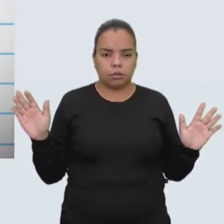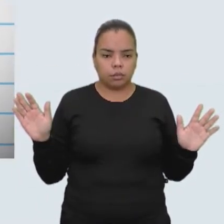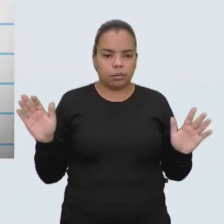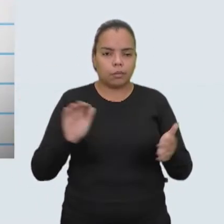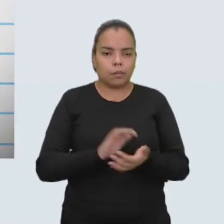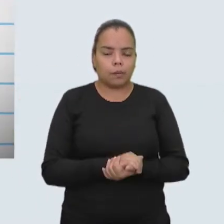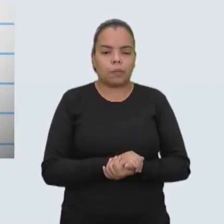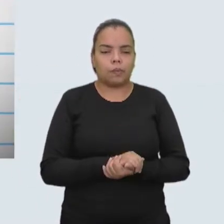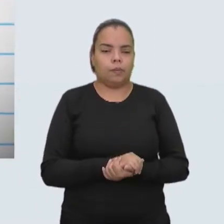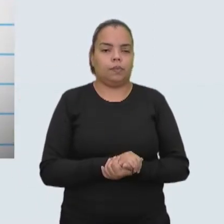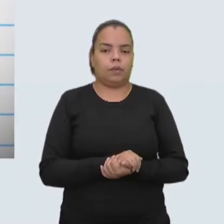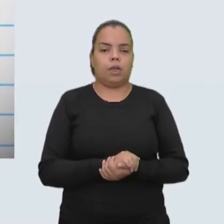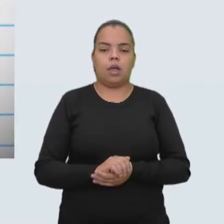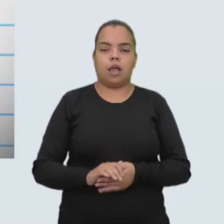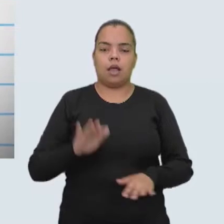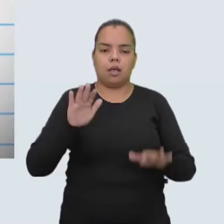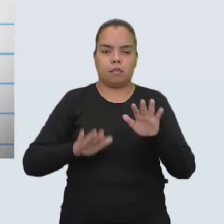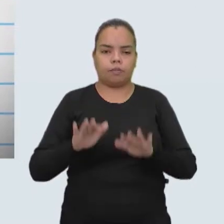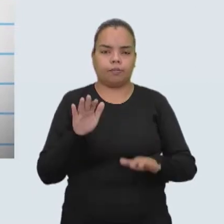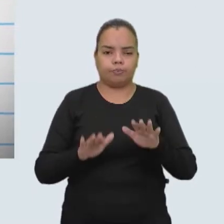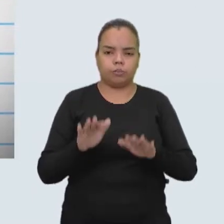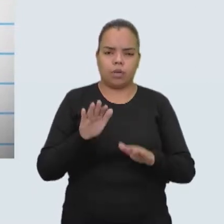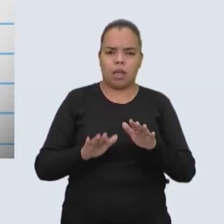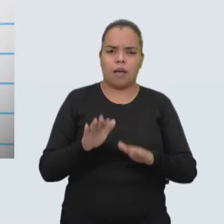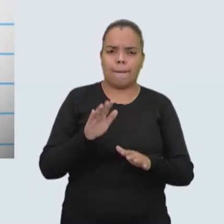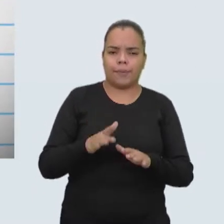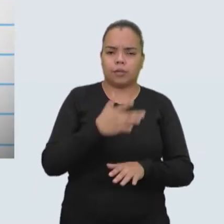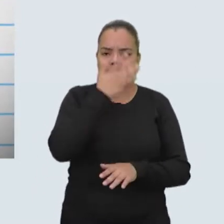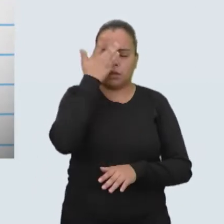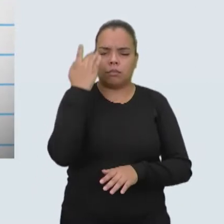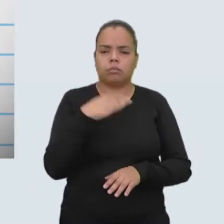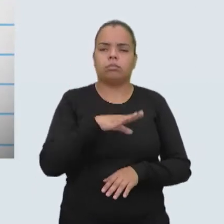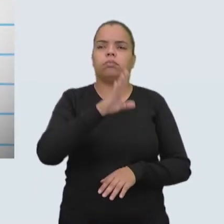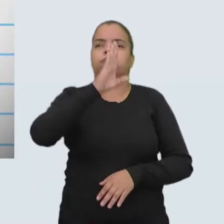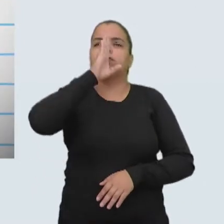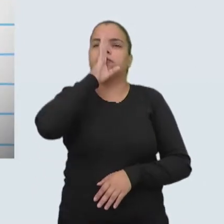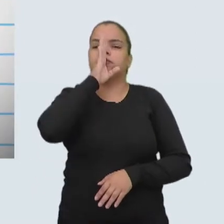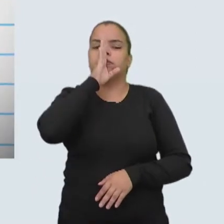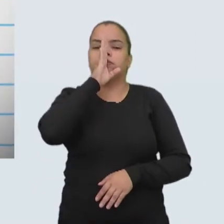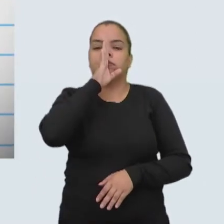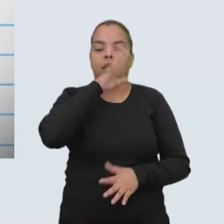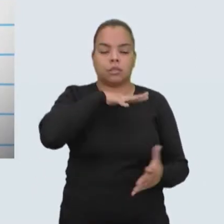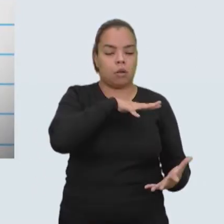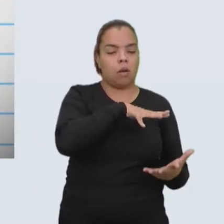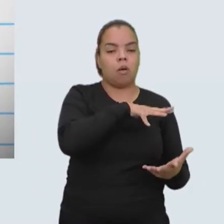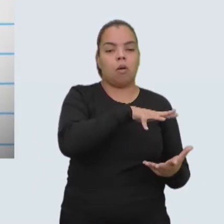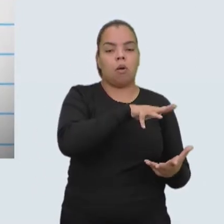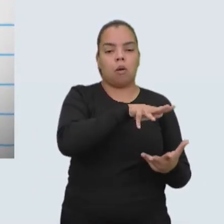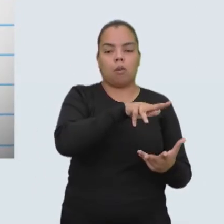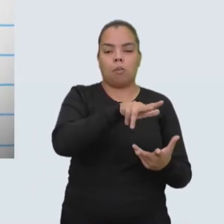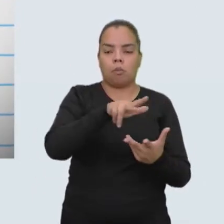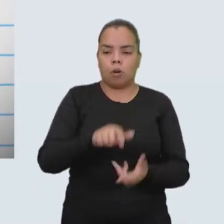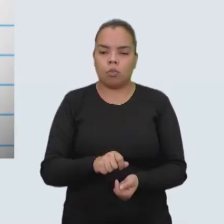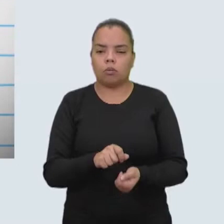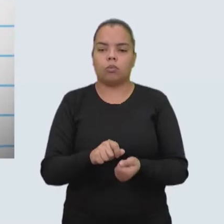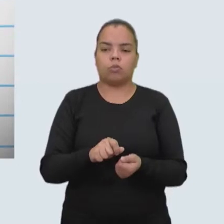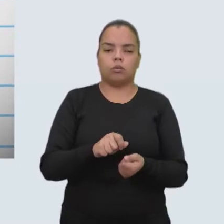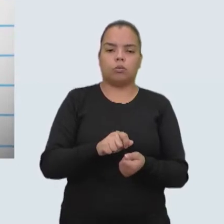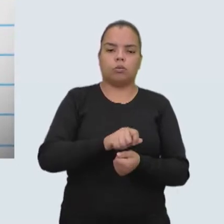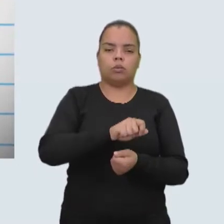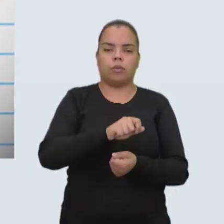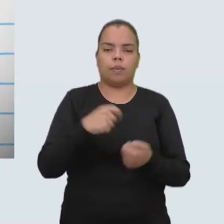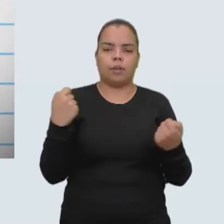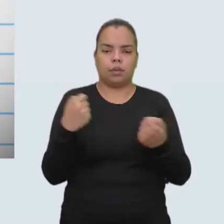muitas vozes silenciadas no contexto da desigualdade de gênero. Para um mundo mais sustentável, venha fazer coro conosco. A